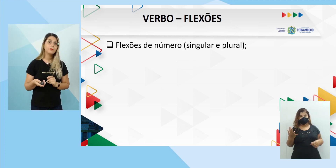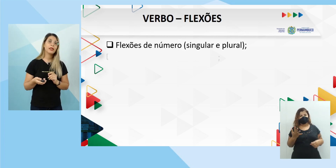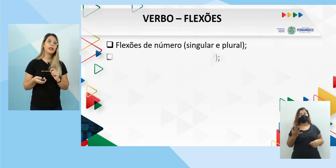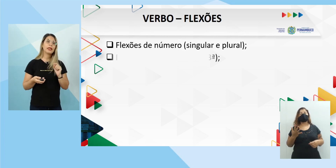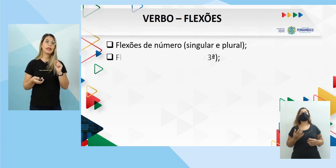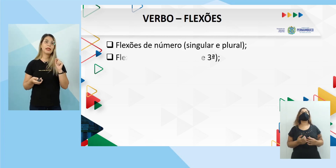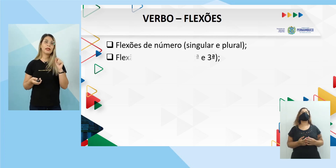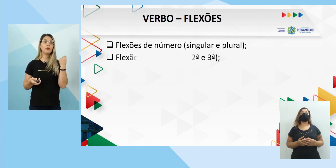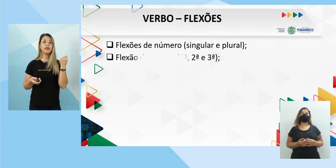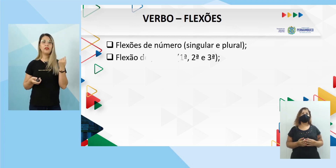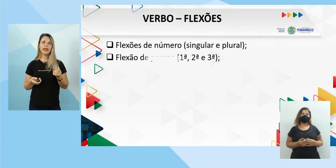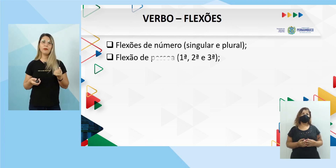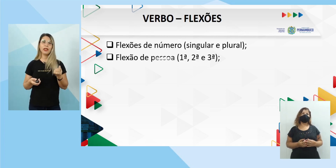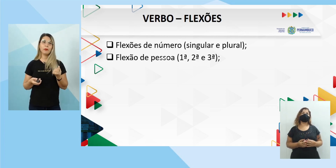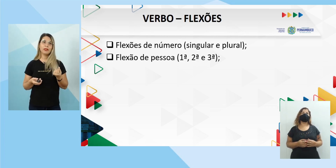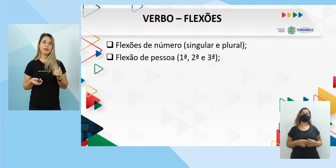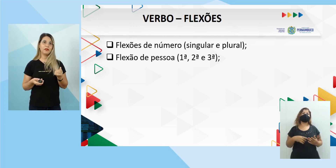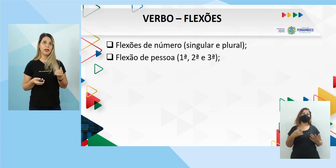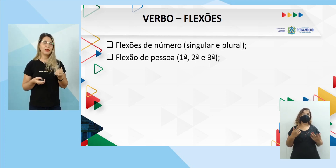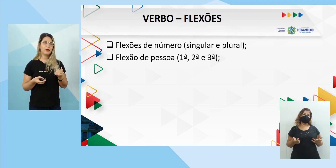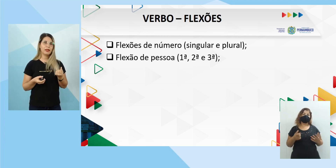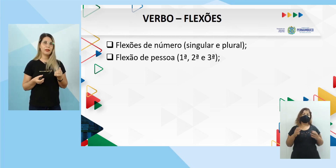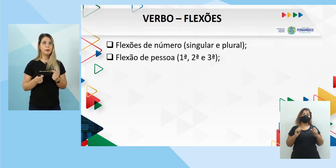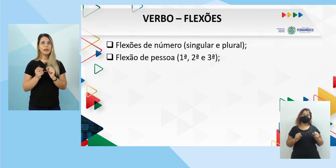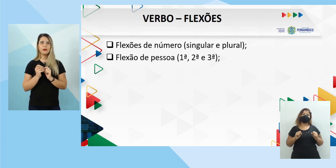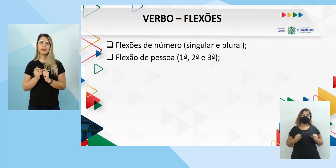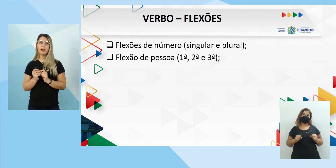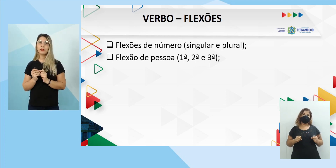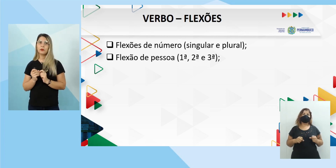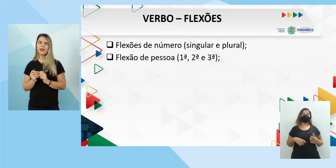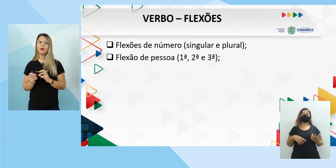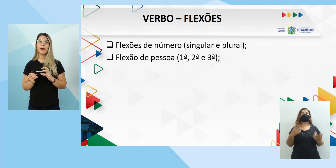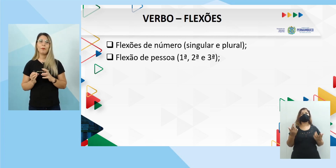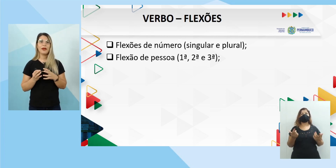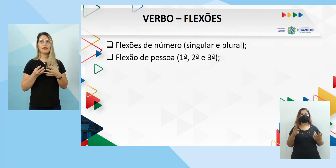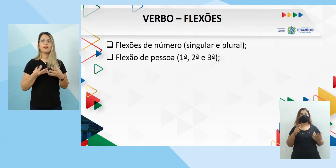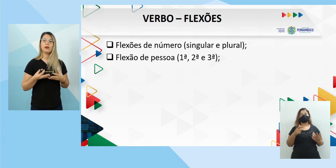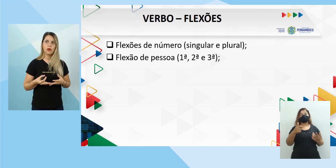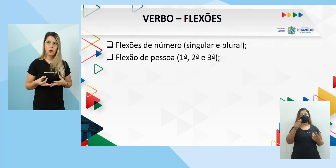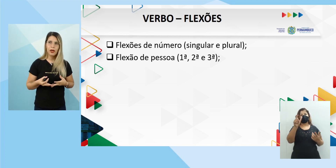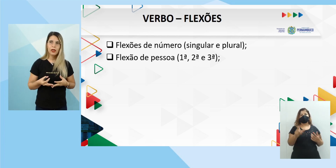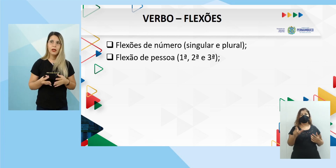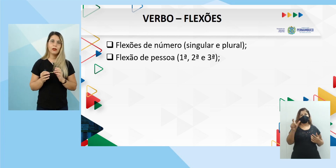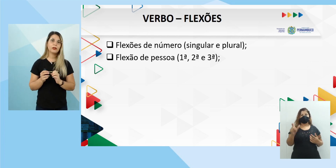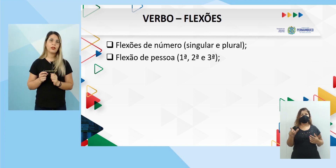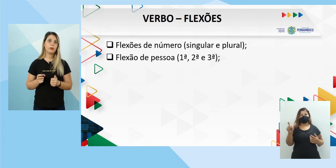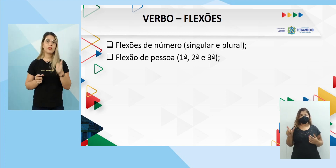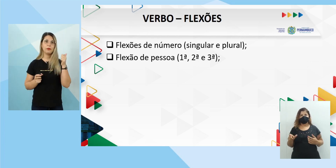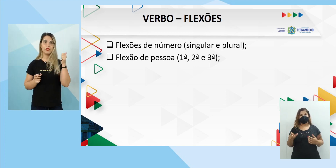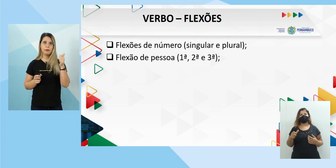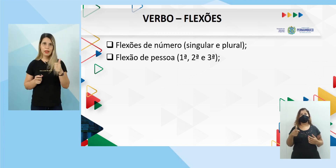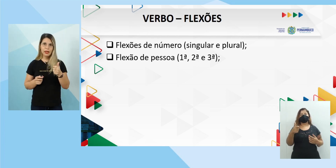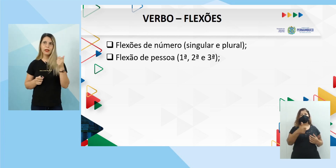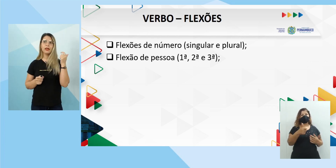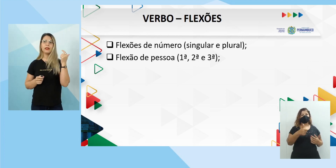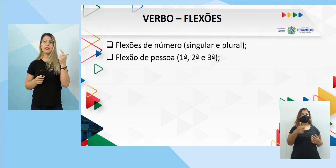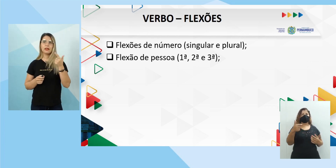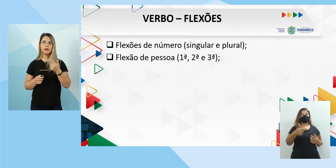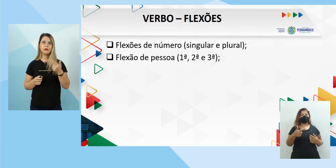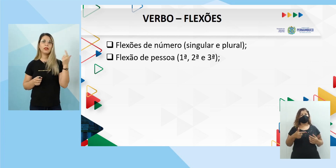tá? O verbo ele pode se flexionar também no que diz respeito à pessoa. Nós temos a